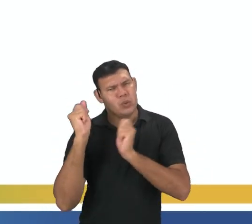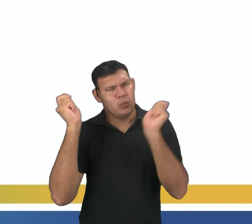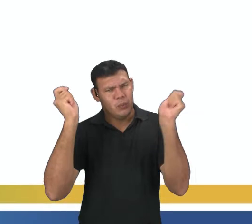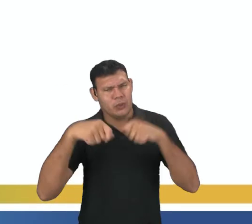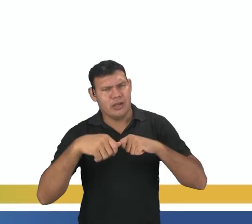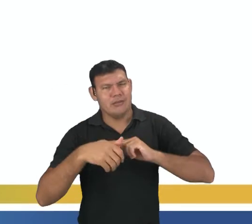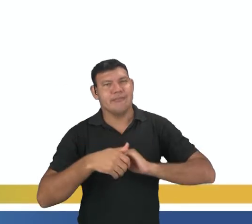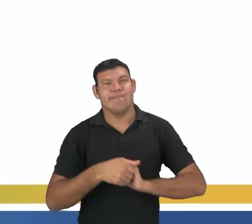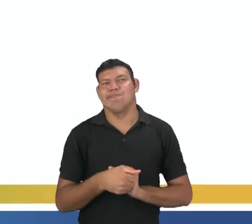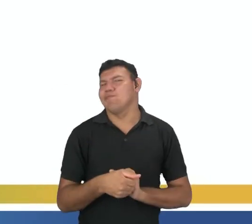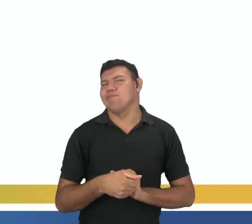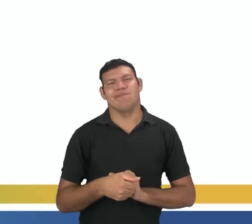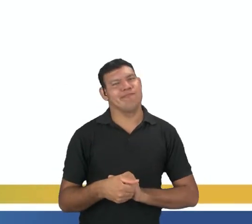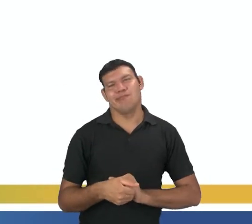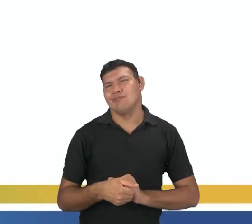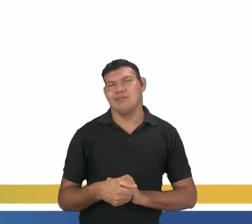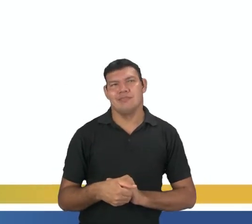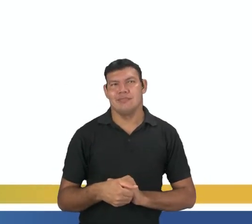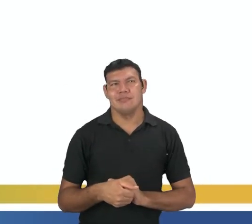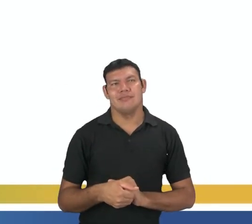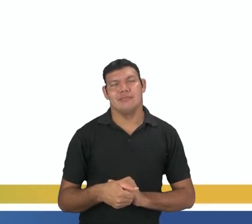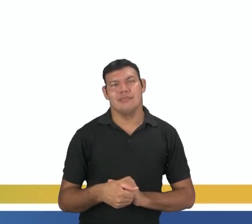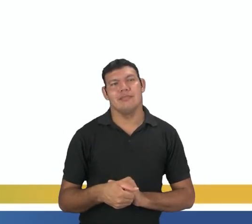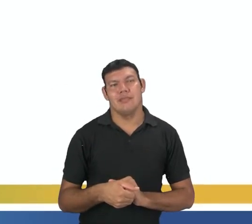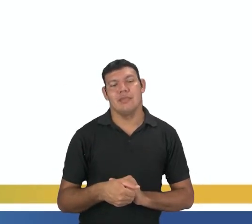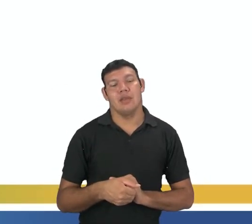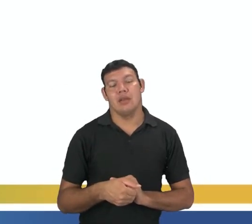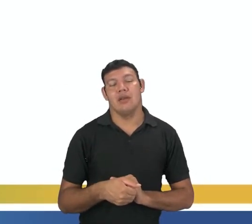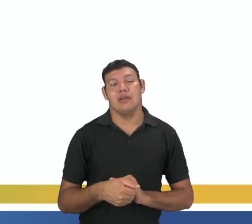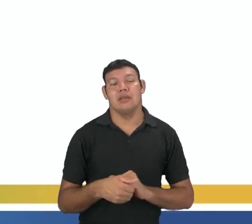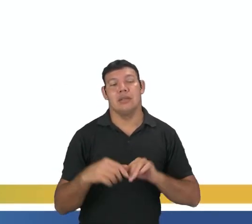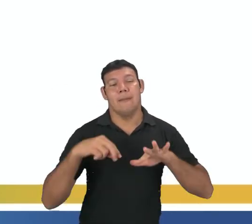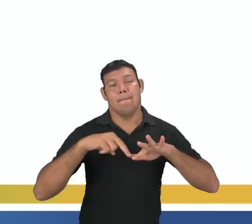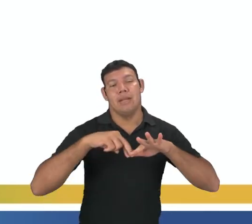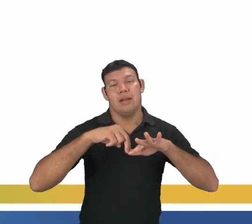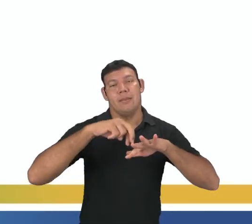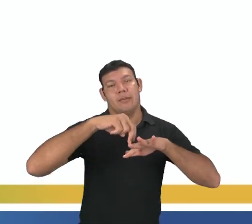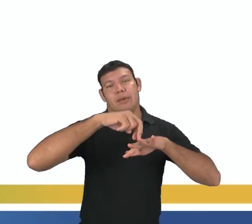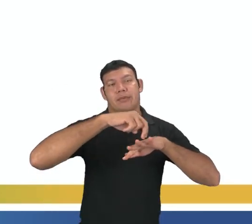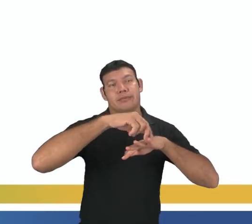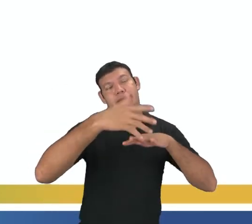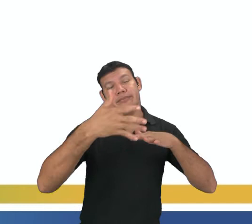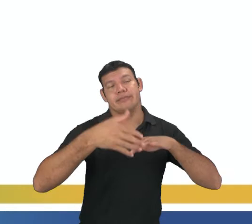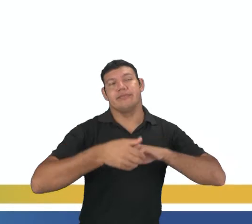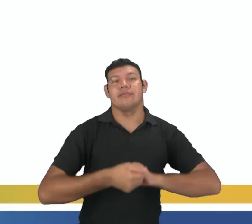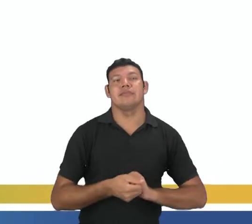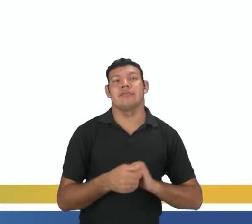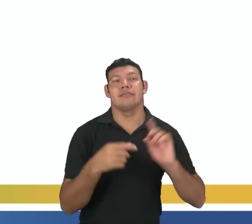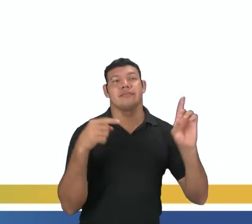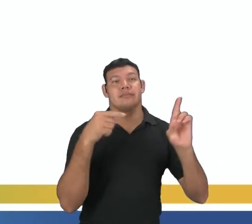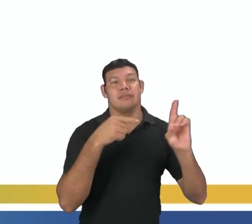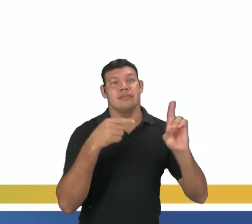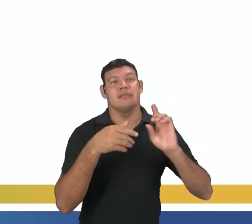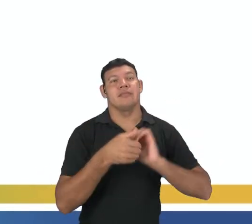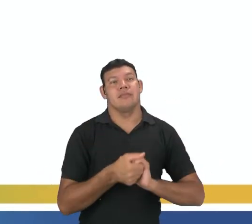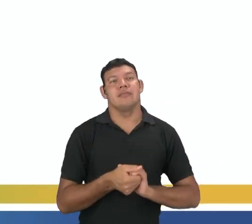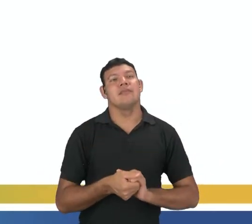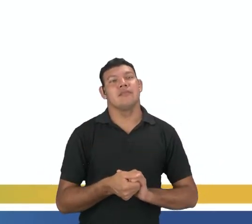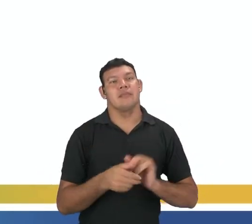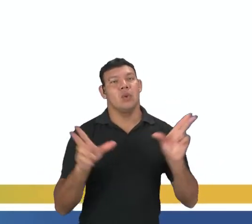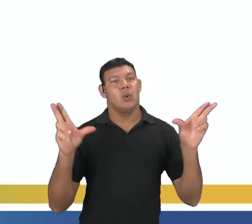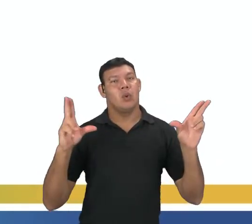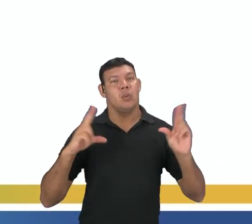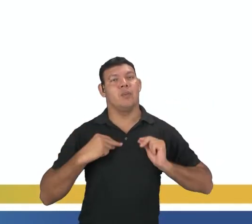que é isso? Não, né? Ela subiu com a escada, qualquer pessoa poderia subir. D, merecia uma cama